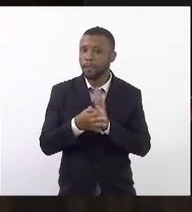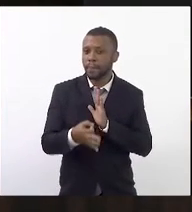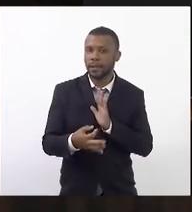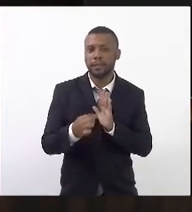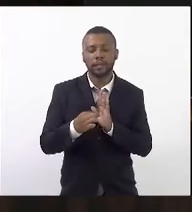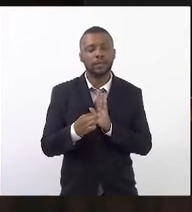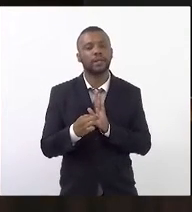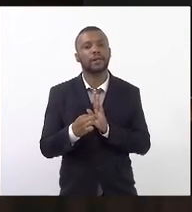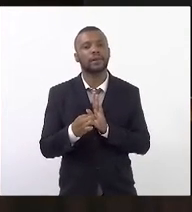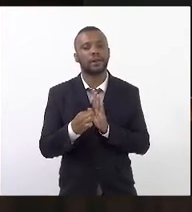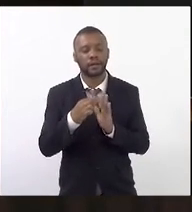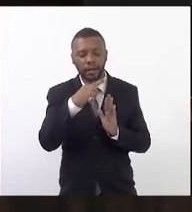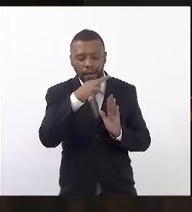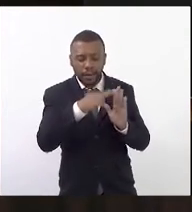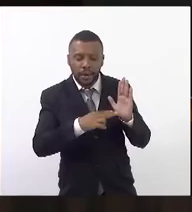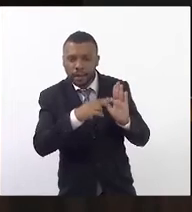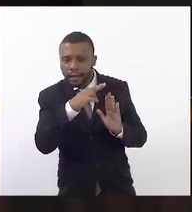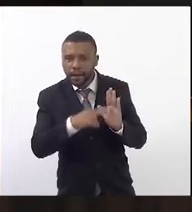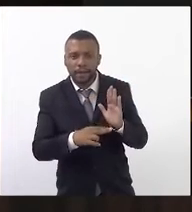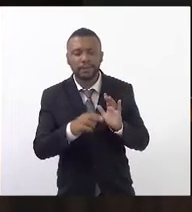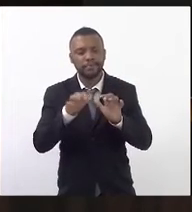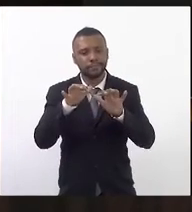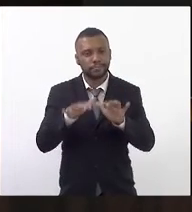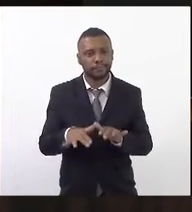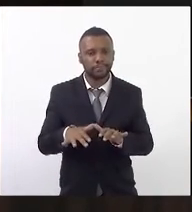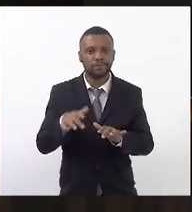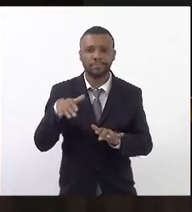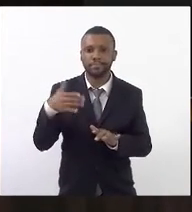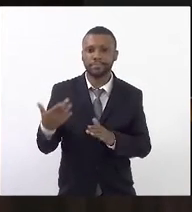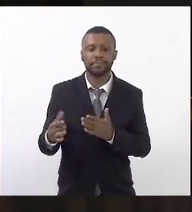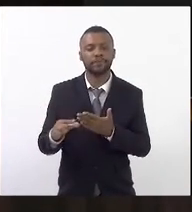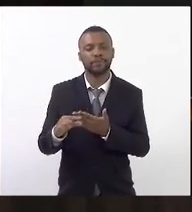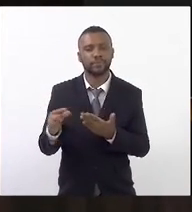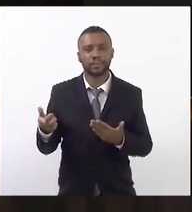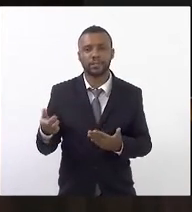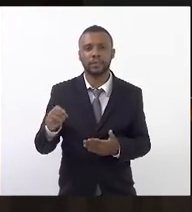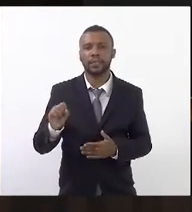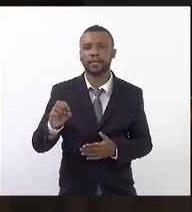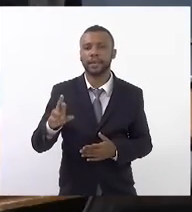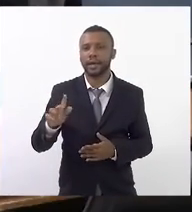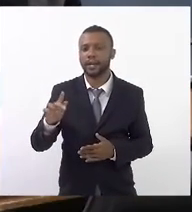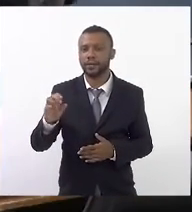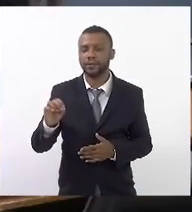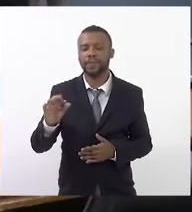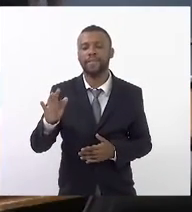Leio o parecer do deputado Sérgio Fernandes.